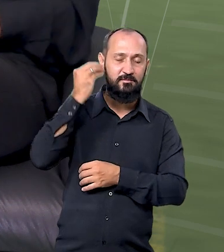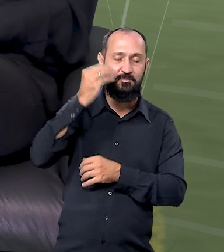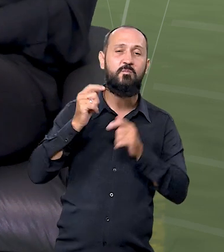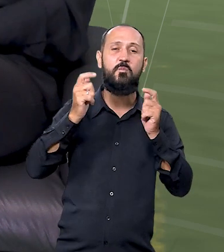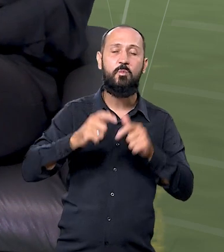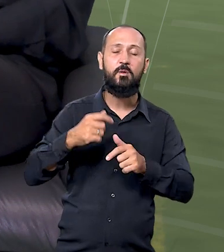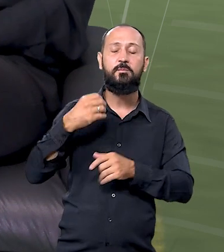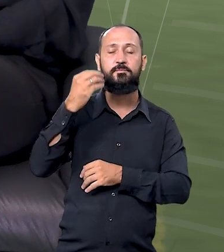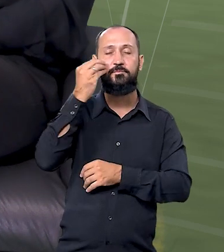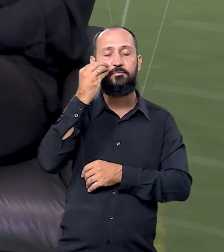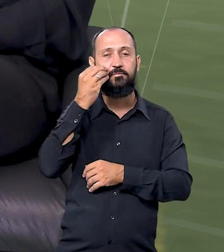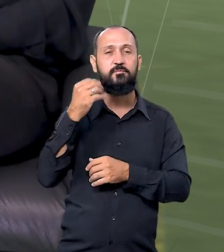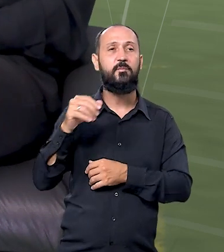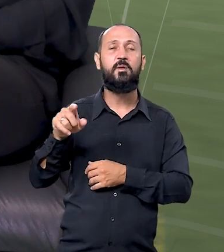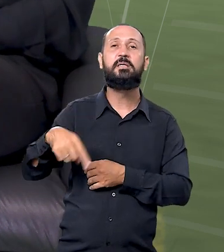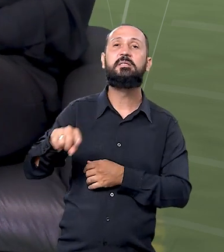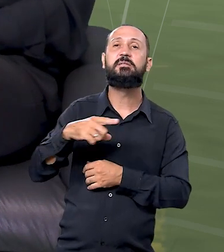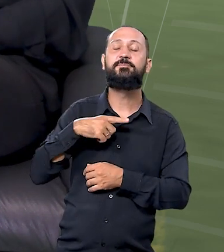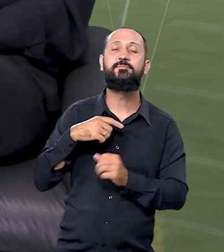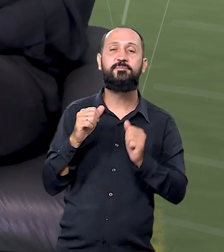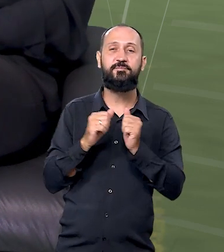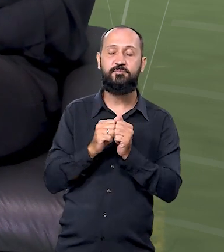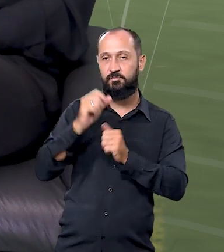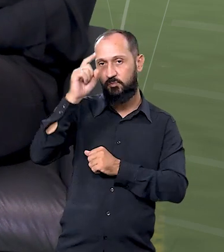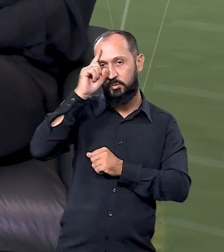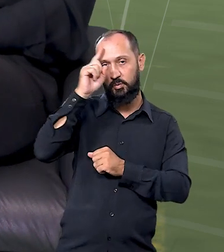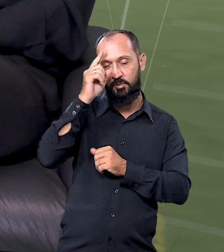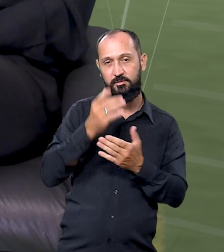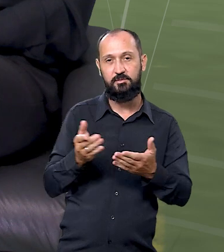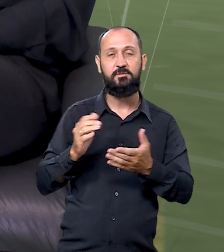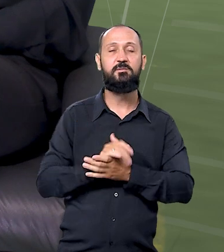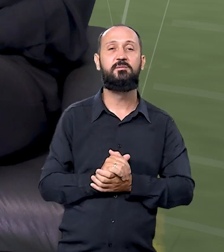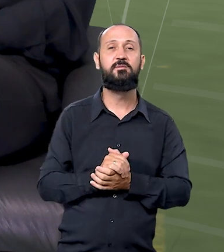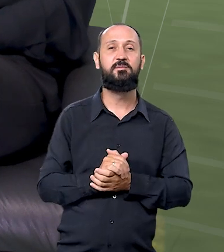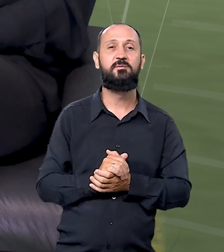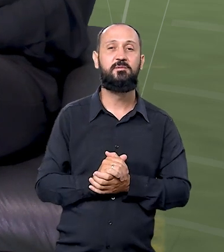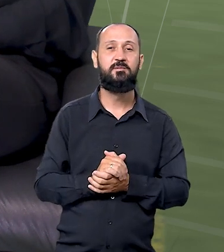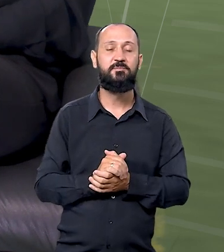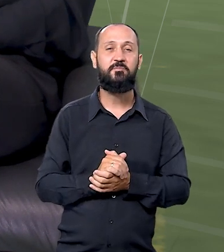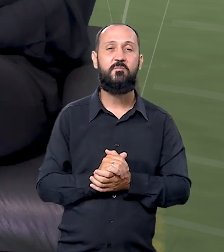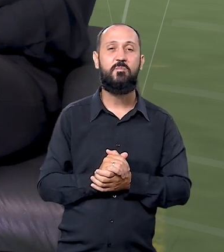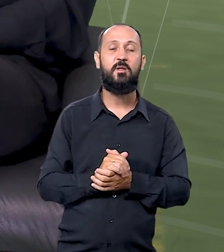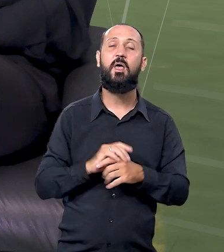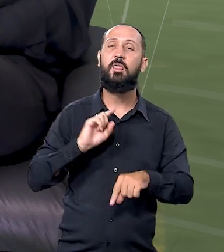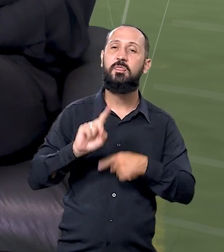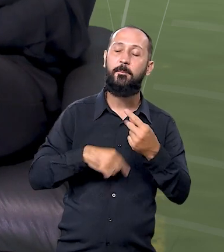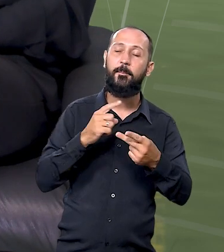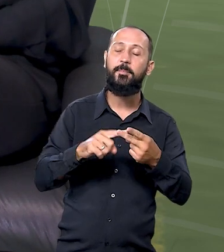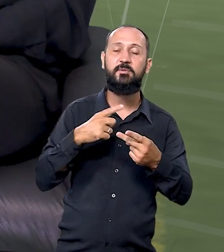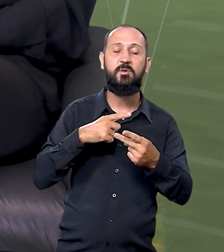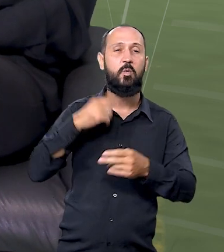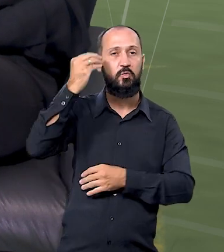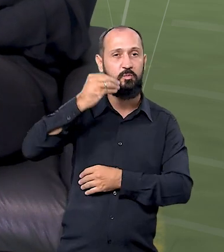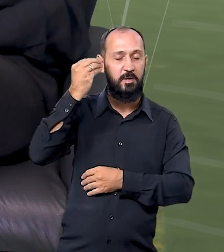experimentar aquele espaço, vivenciar um pouco do que elas, no cotidiano da vida delas, E depois,